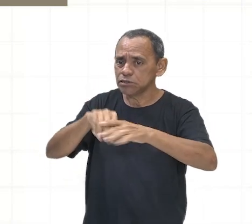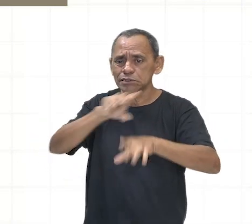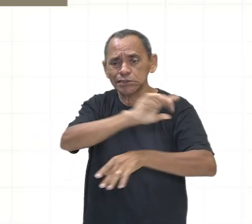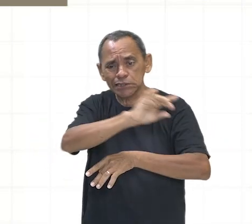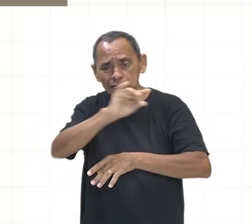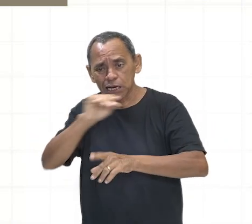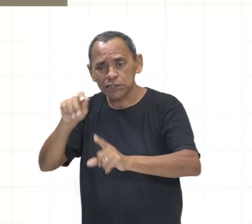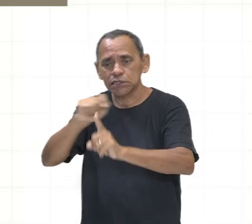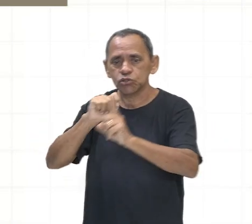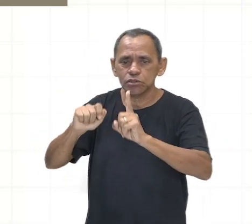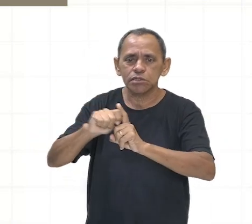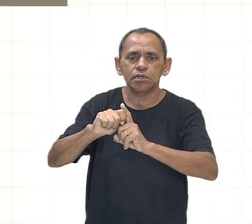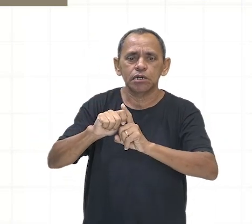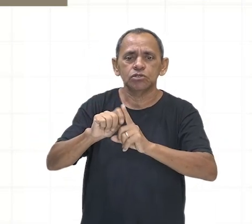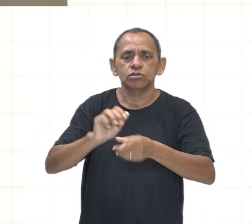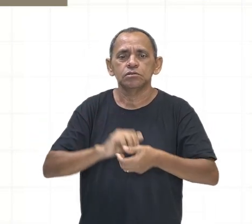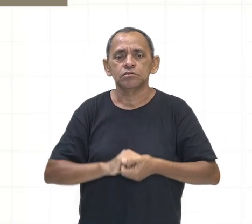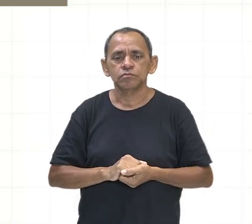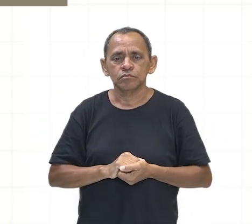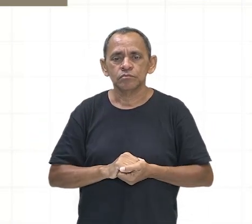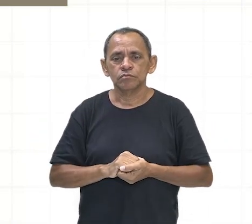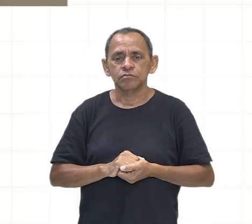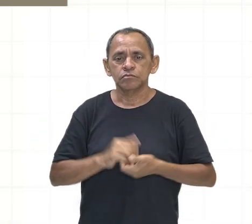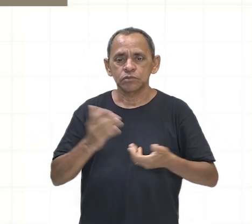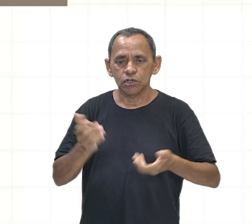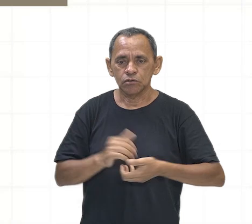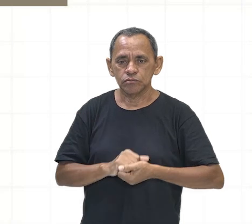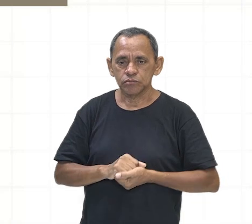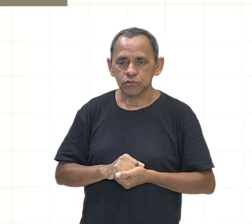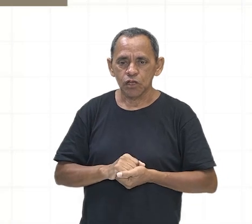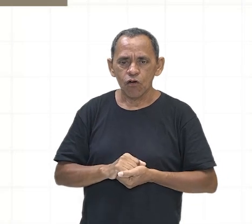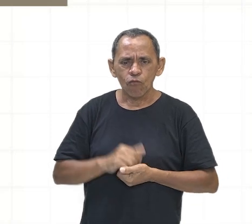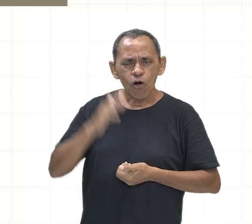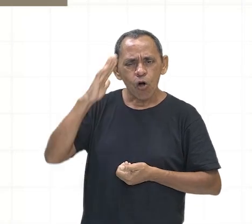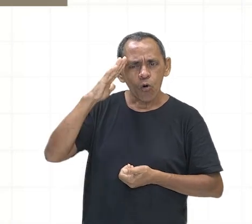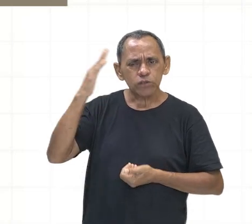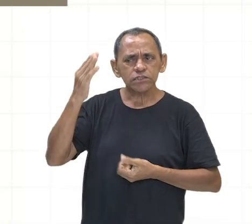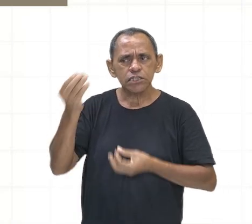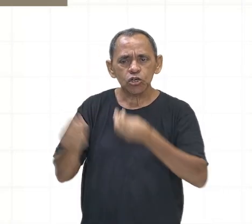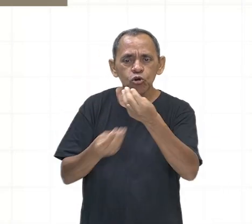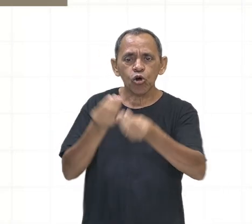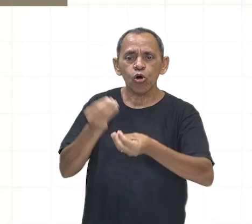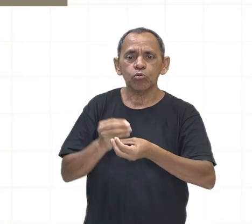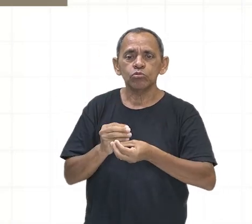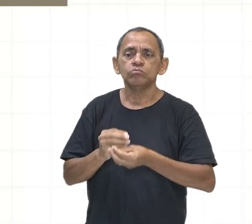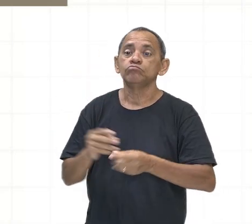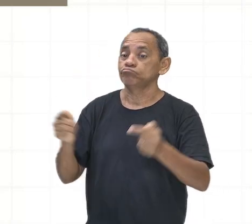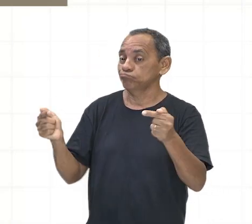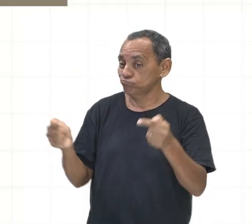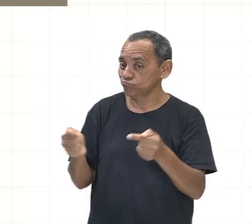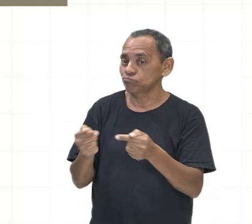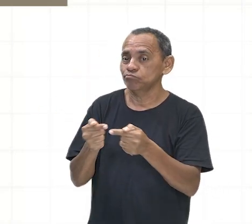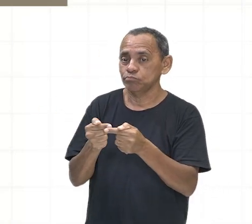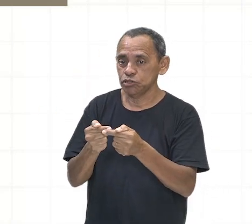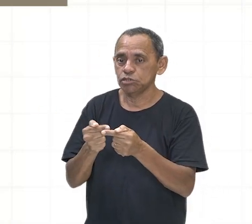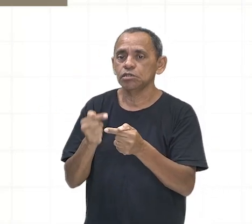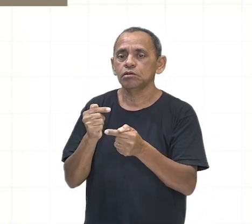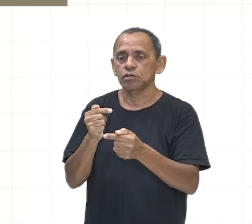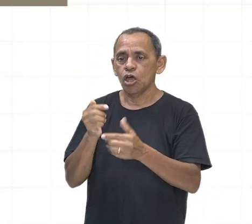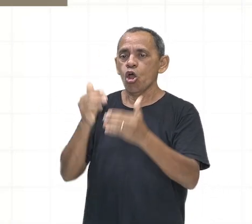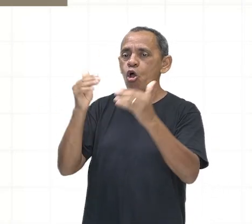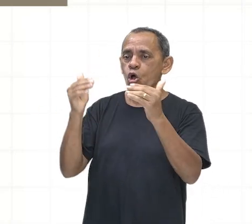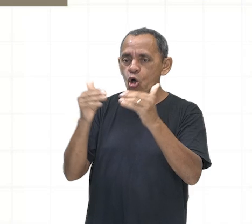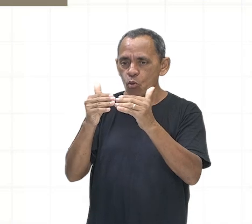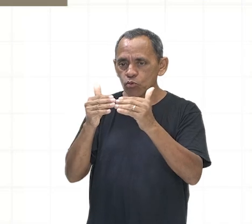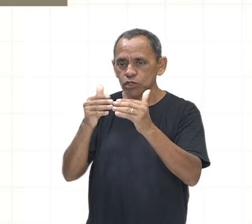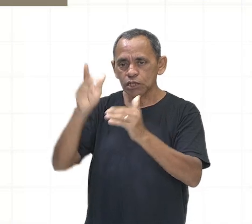vão permear essa moral vão acontecer de acordo com aquela comunidade humana, que pode ser africana,